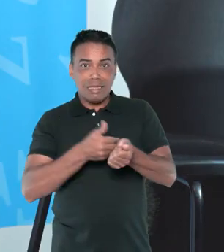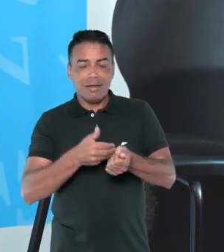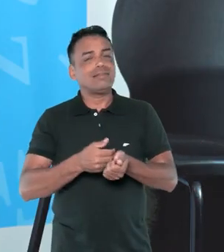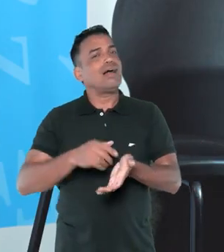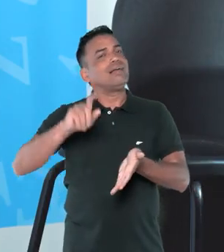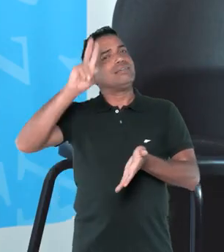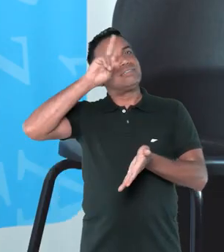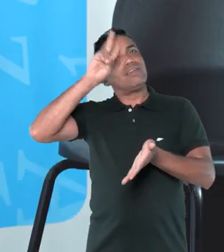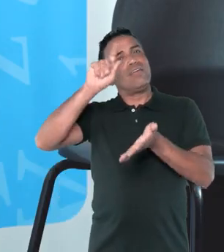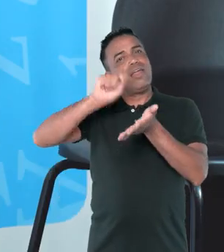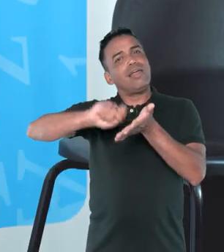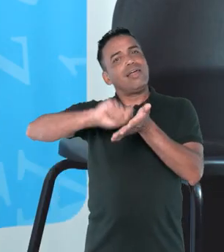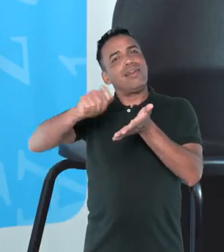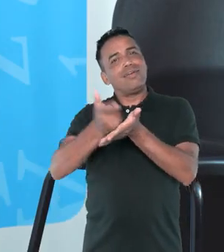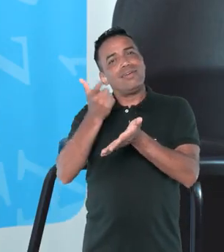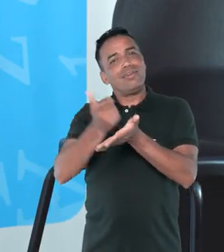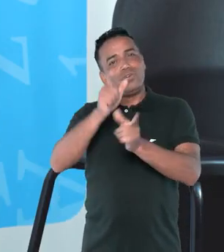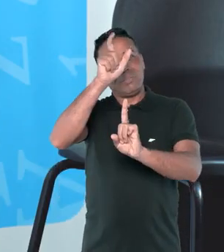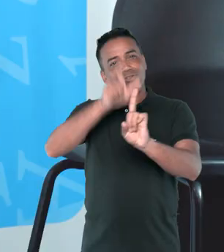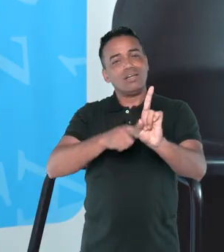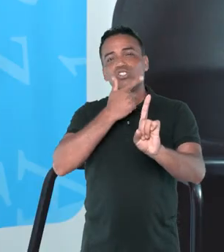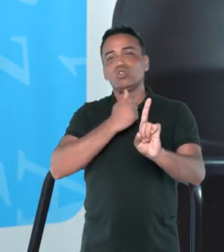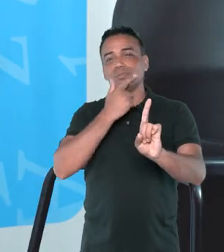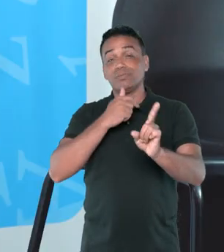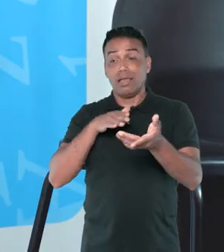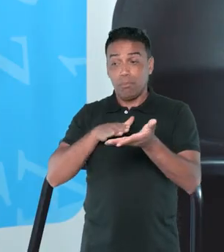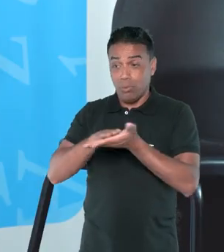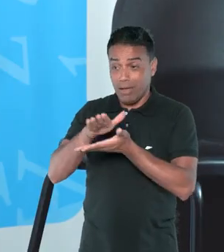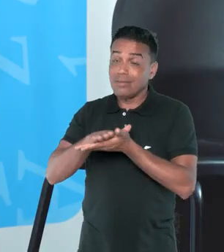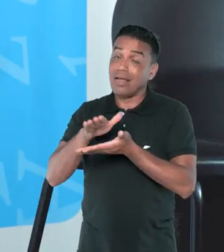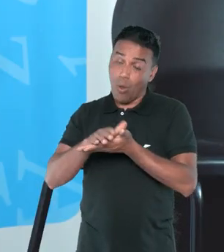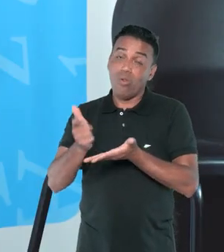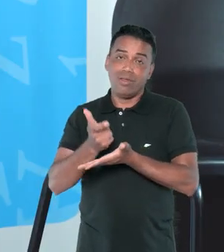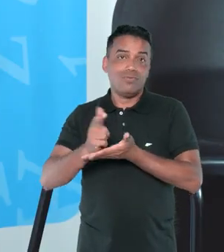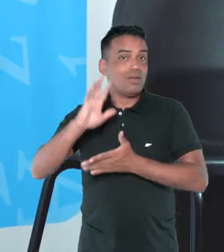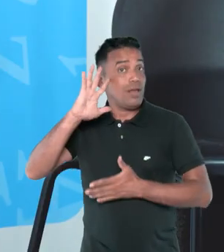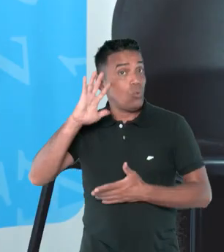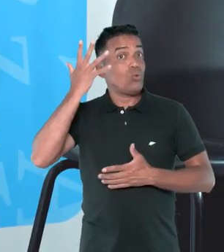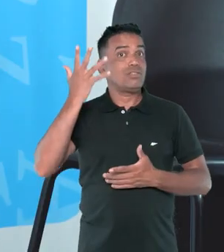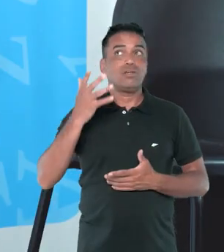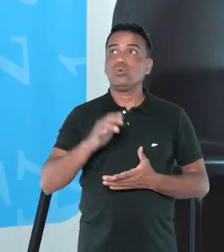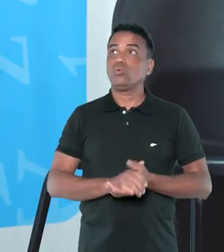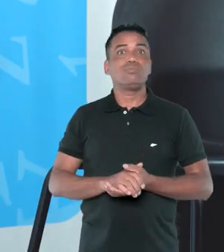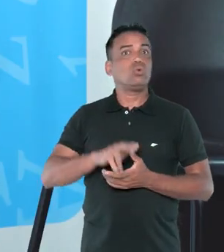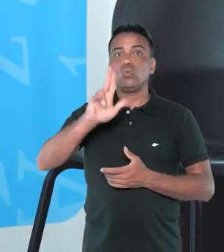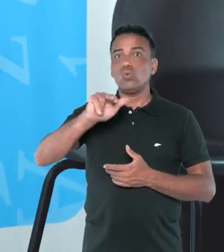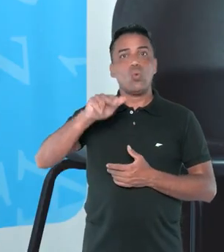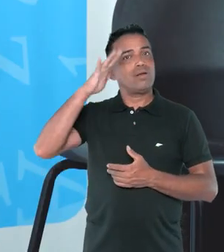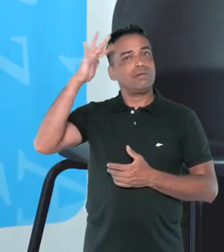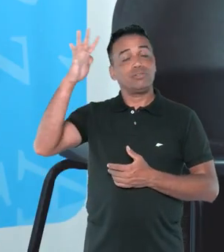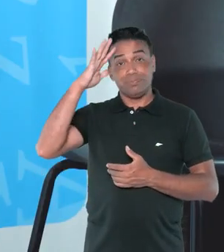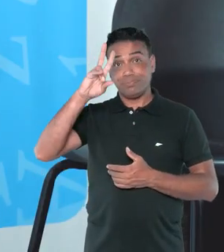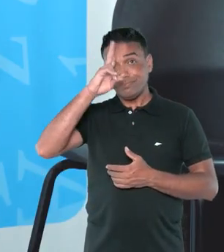essa história desse personagem, e o livro foi publicado, e aconteceu uma coisa que eu nunca imaginei, aí é uma outra história que